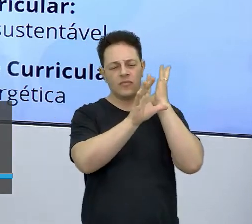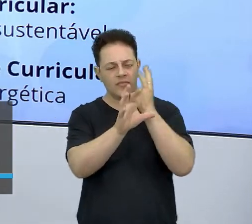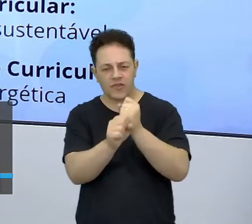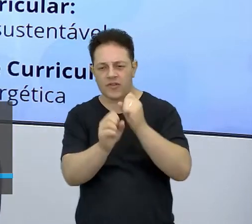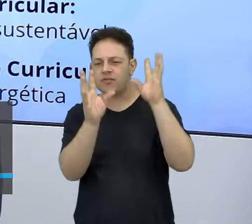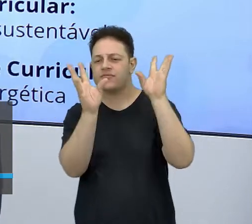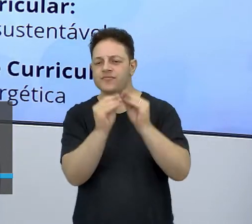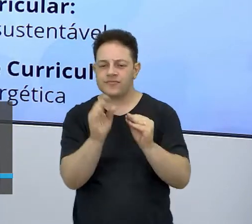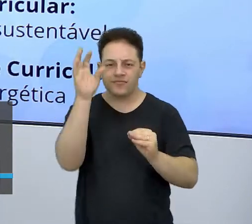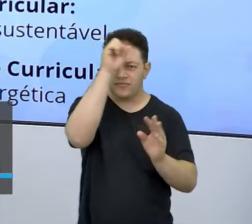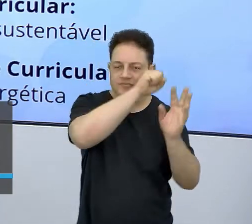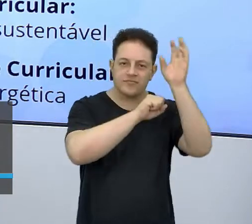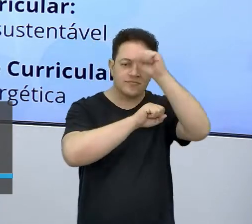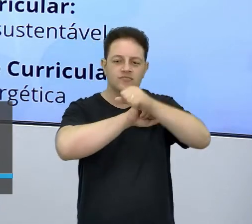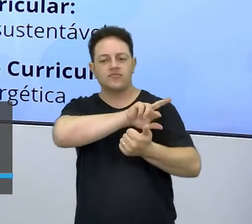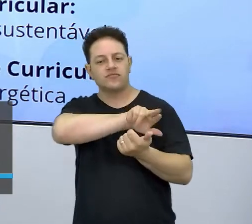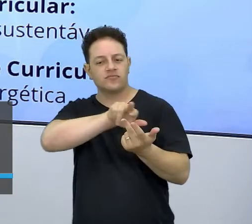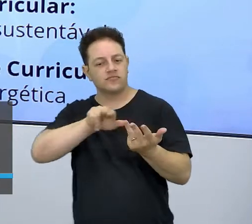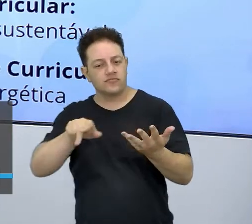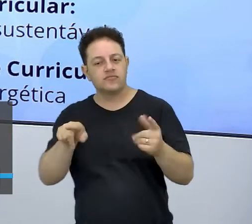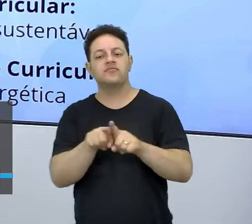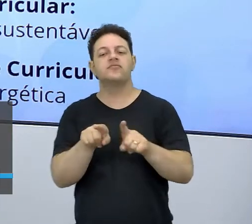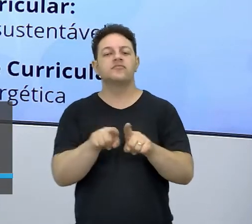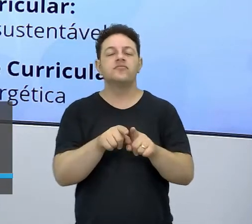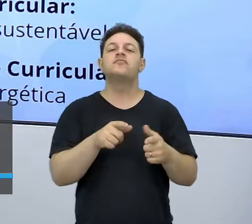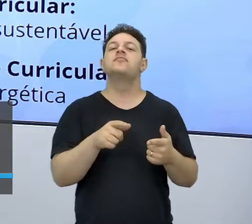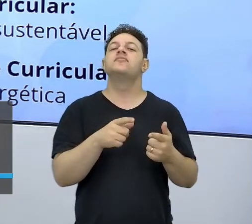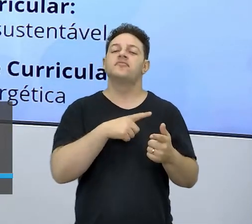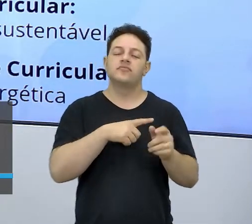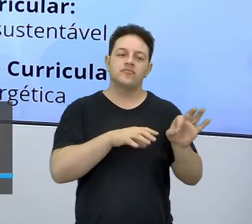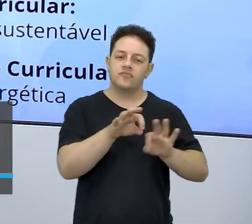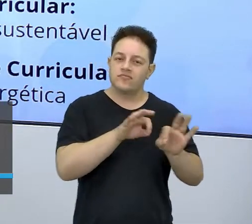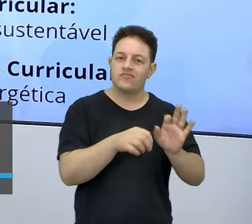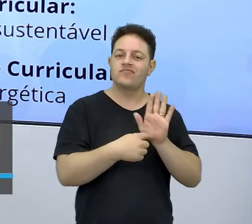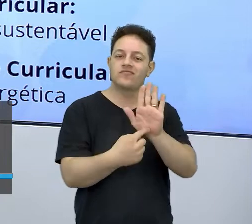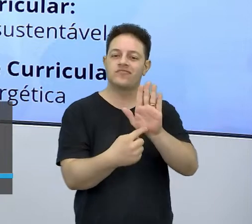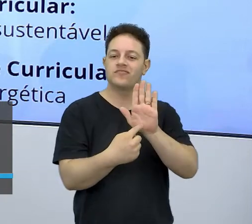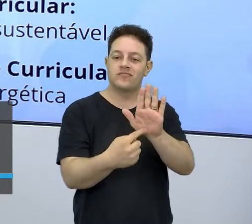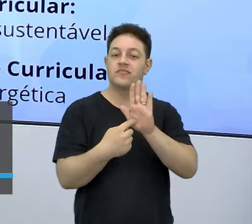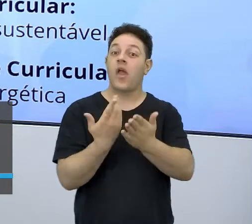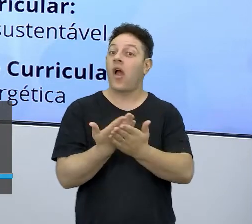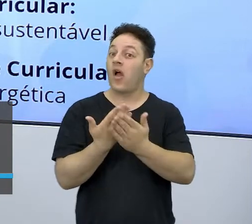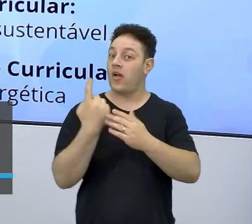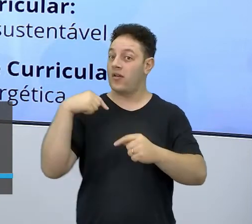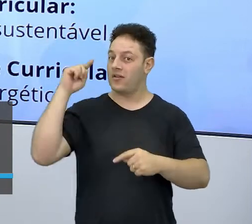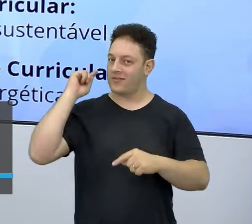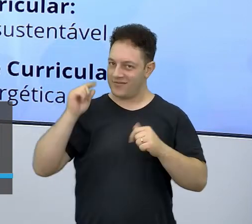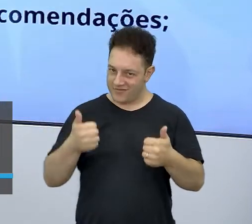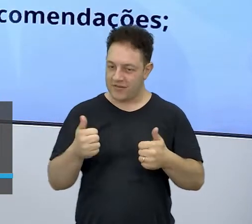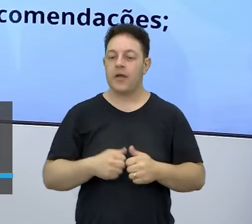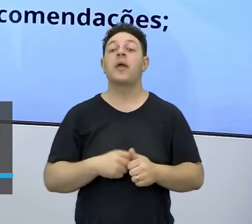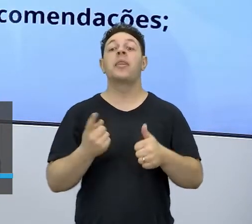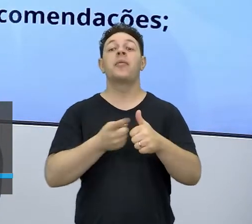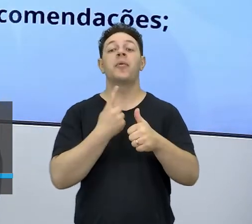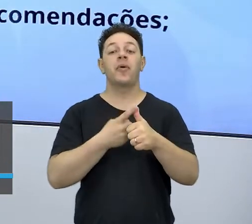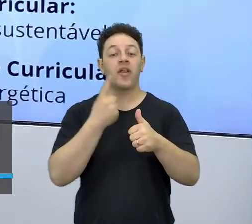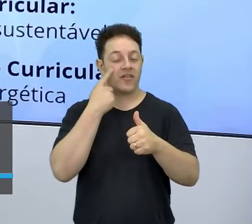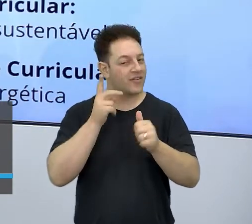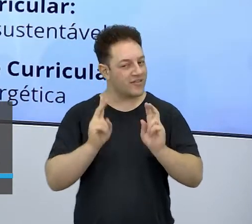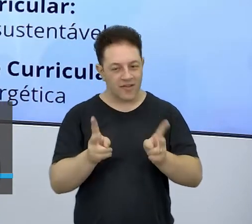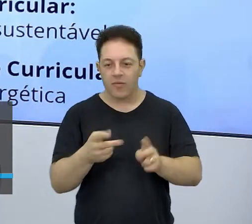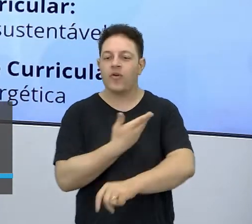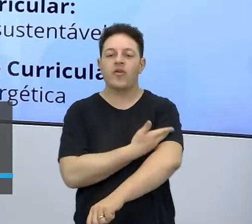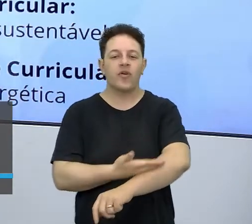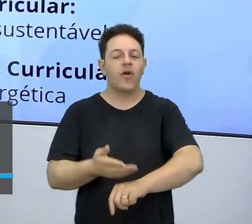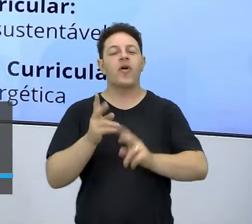tudo que tratamos e principalmente os problemas oferecidos e apresentados na aula passada, tá legal? Vamos primeiro fazer o que a gente sempre faz